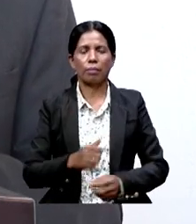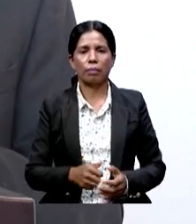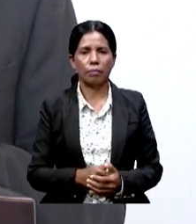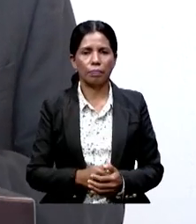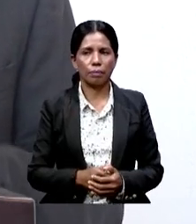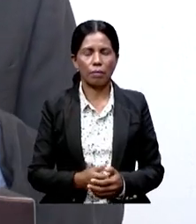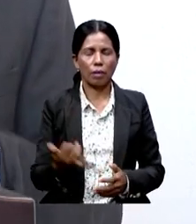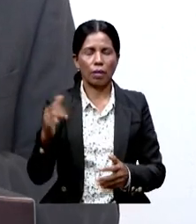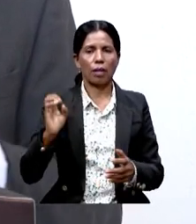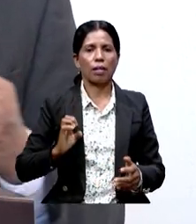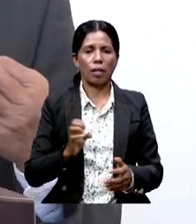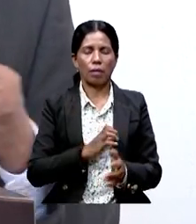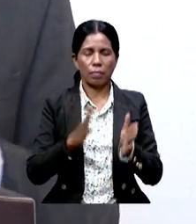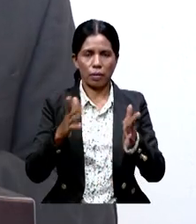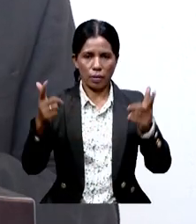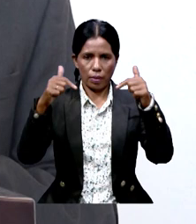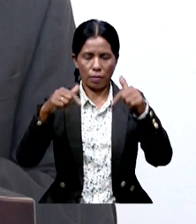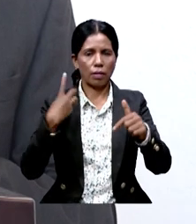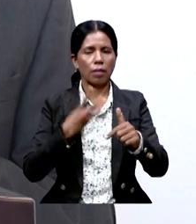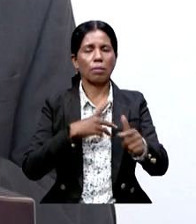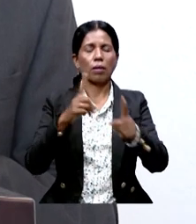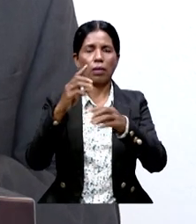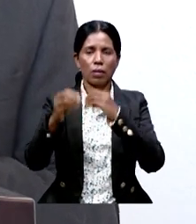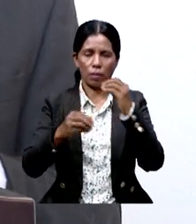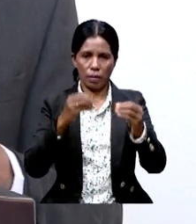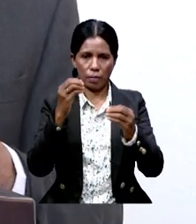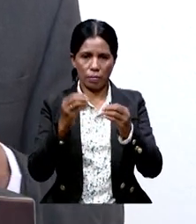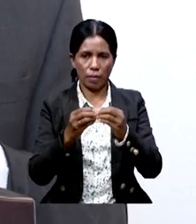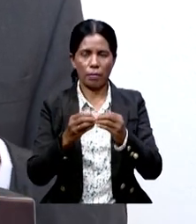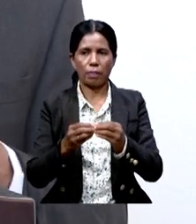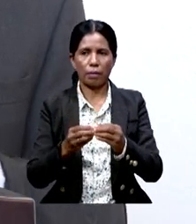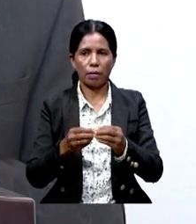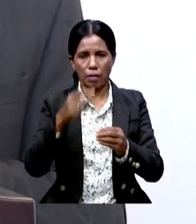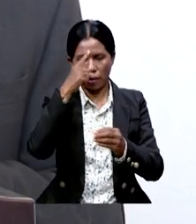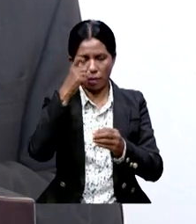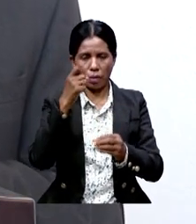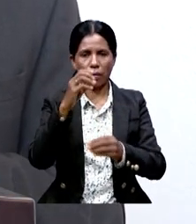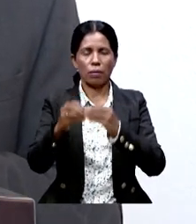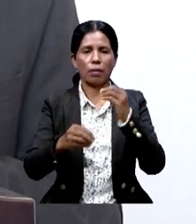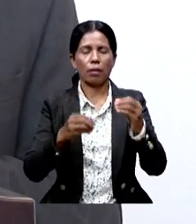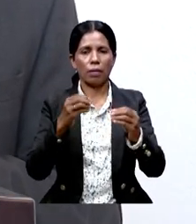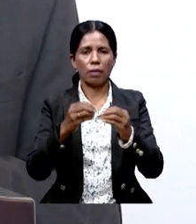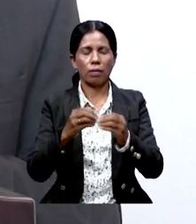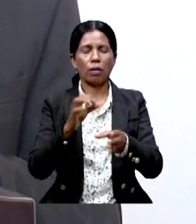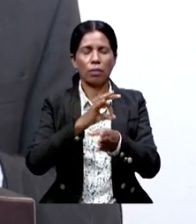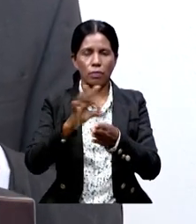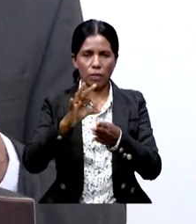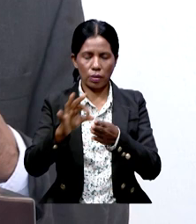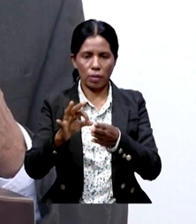señor embajadora más a mi colega Ituan y también relación con formación y